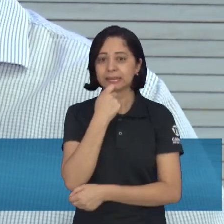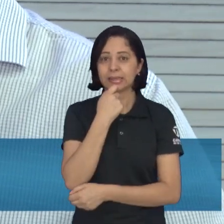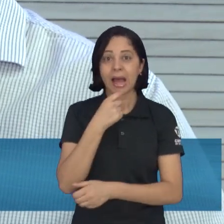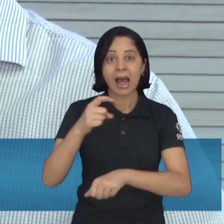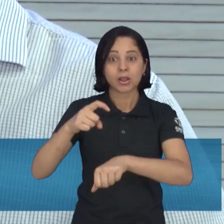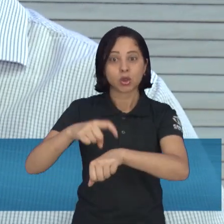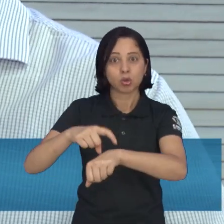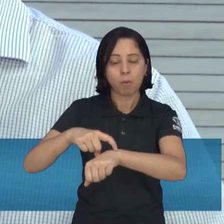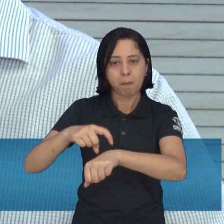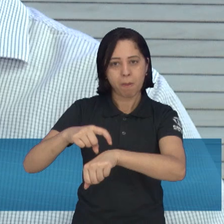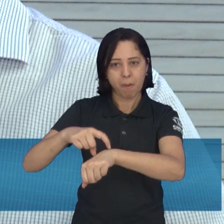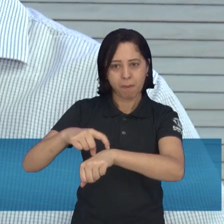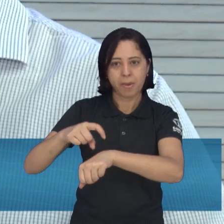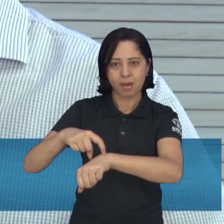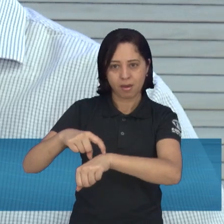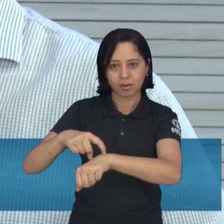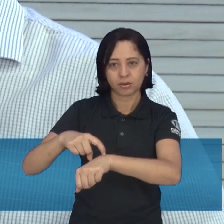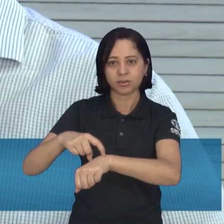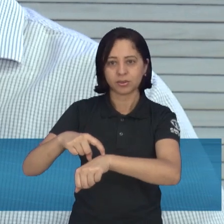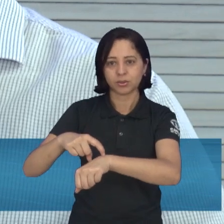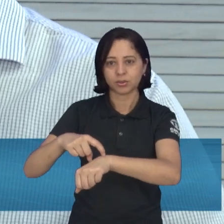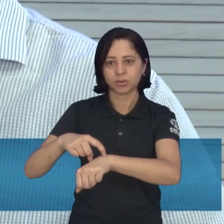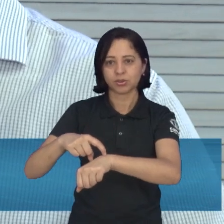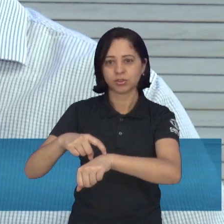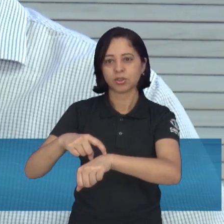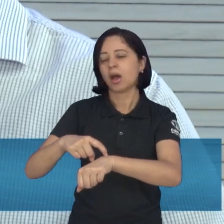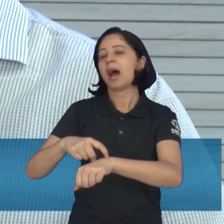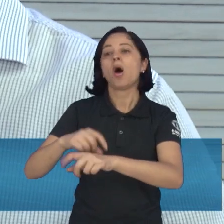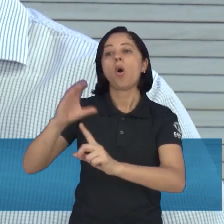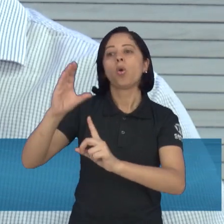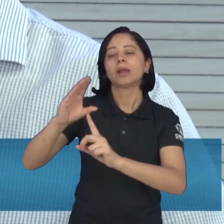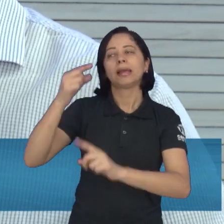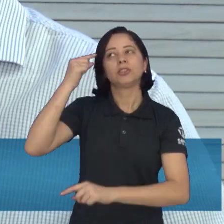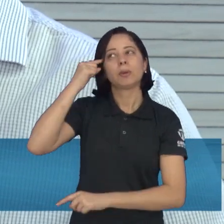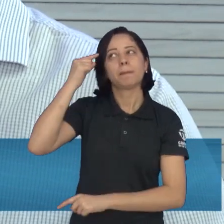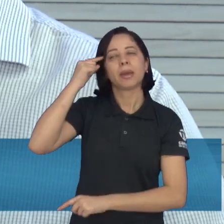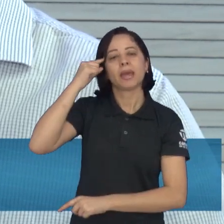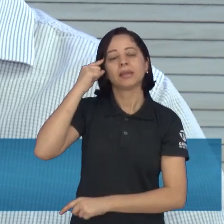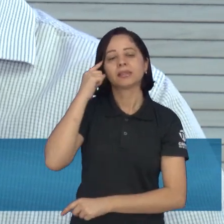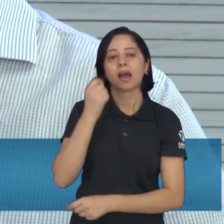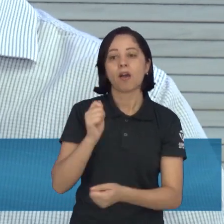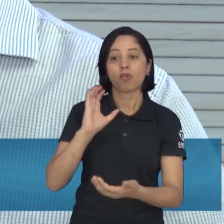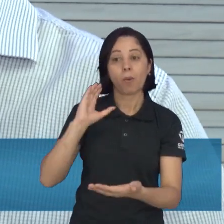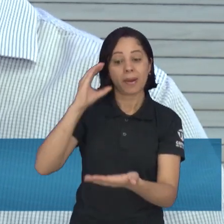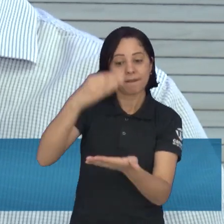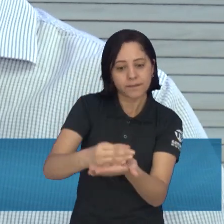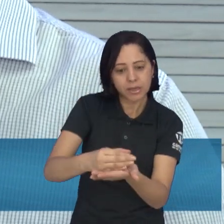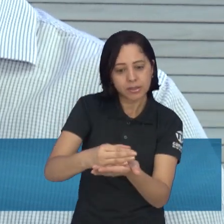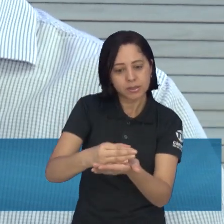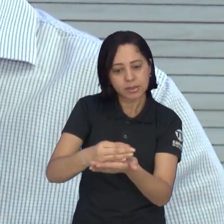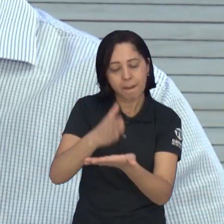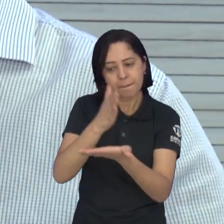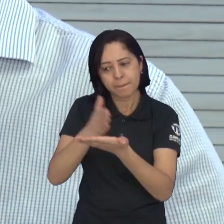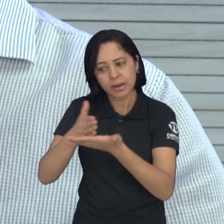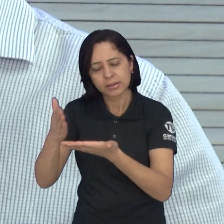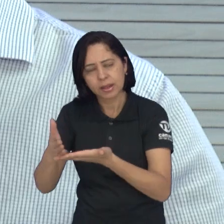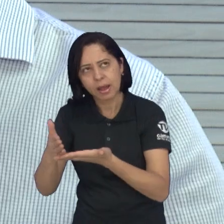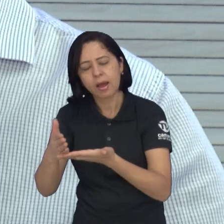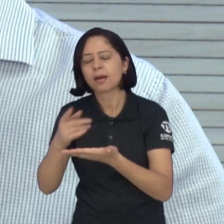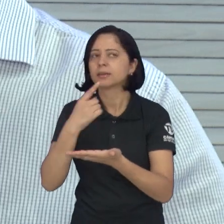fazer todos os cálculos, se ele vai comprar isso à vista, ou parcelado, ou financiado, ele deve perceber